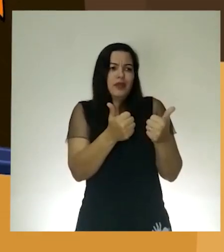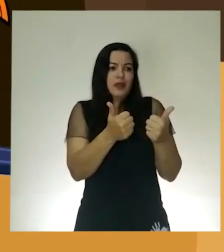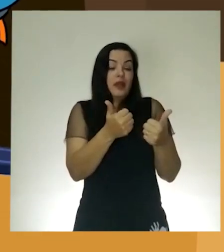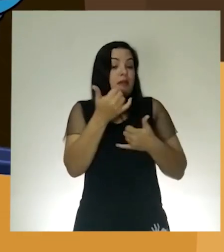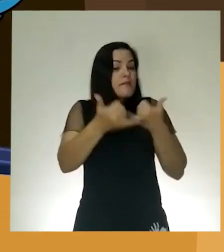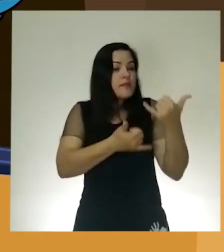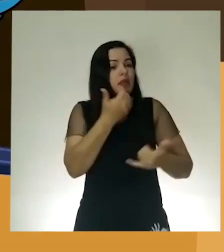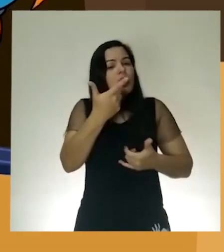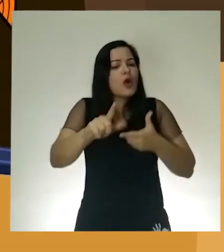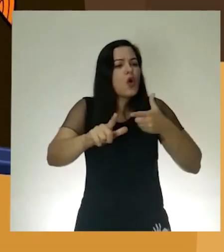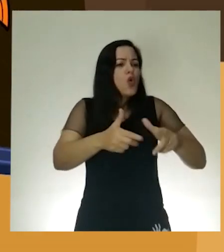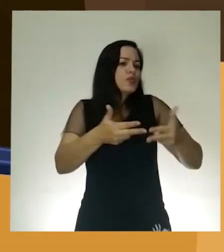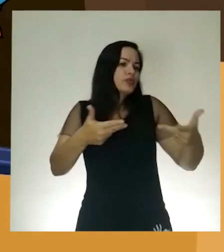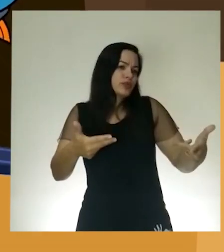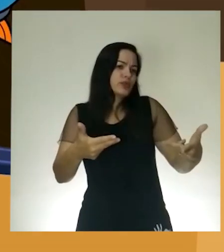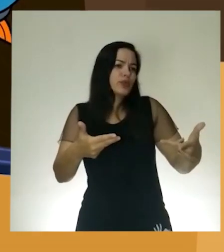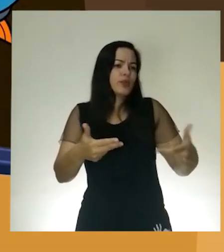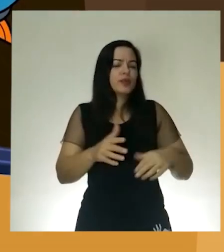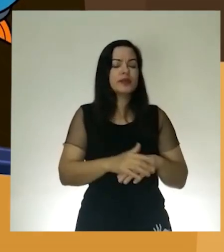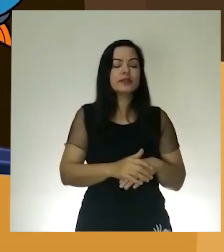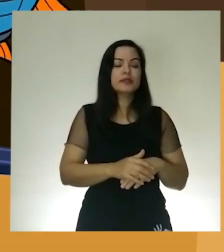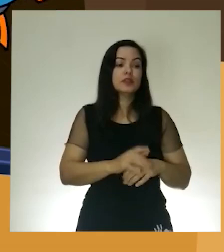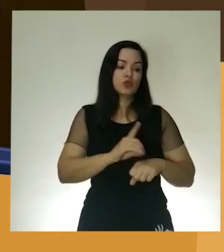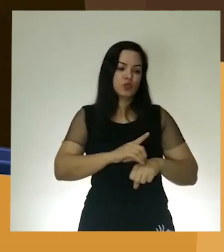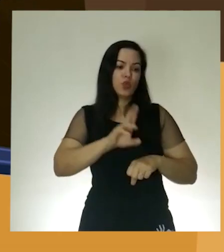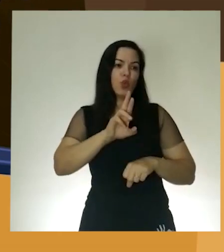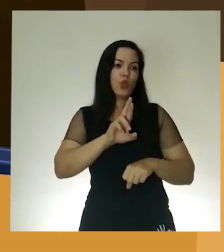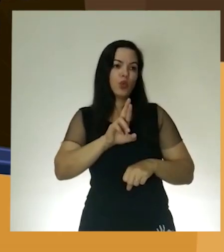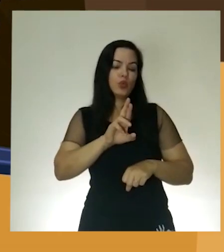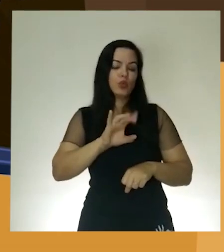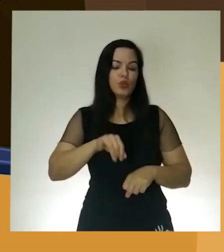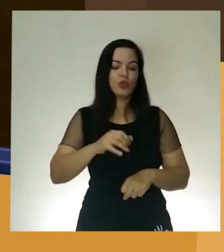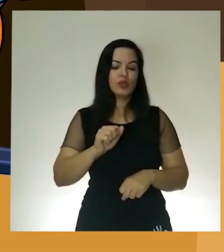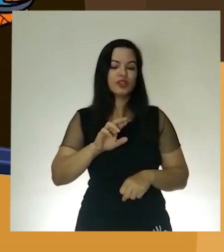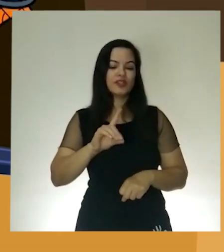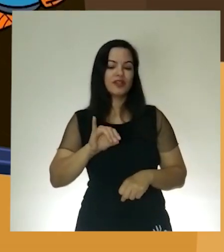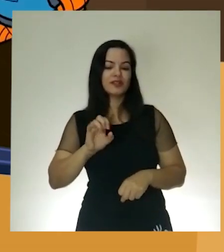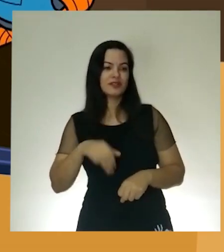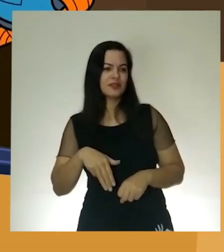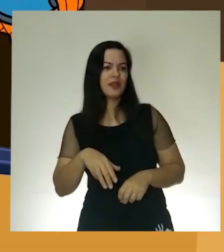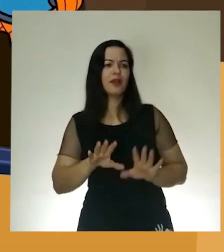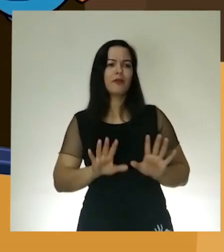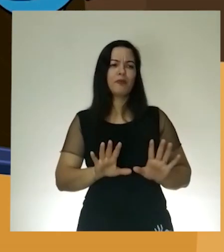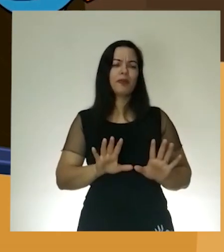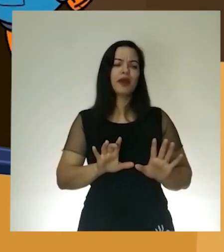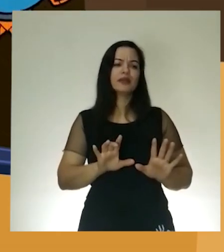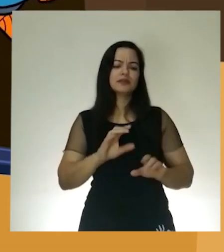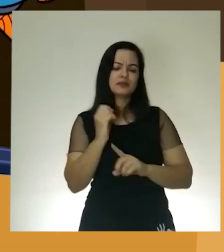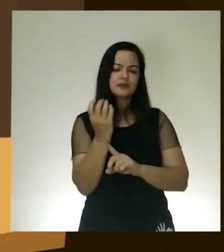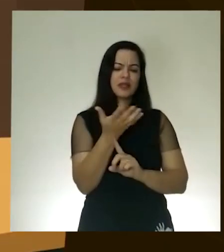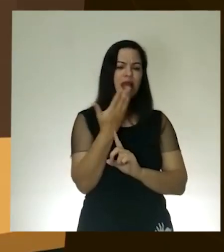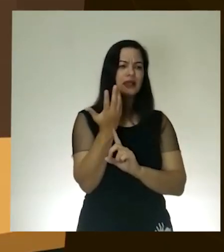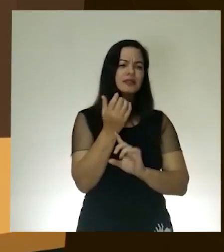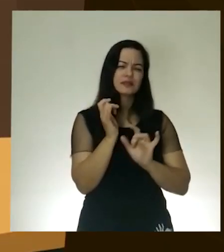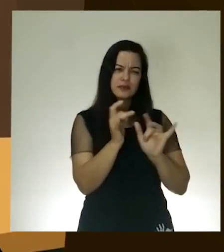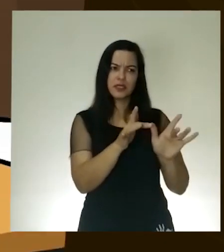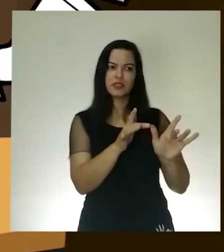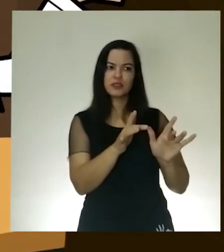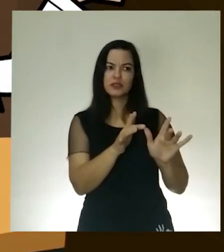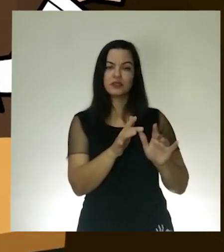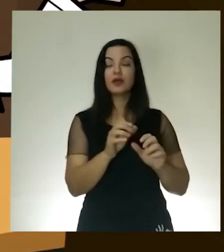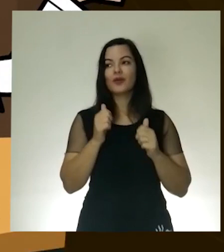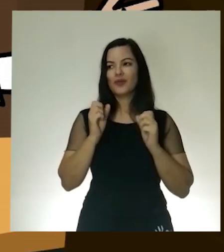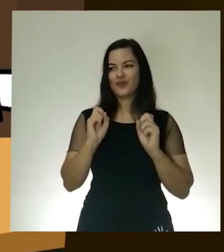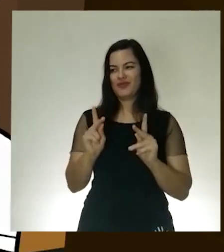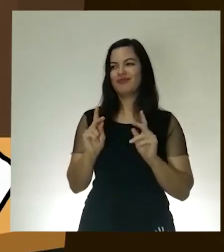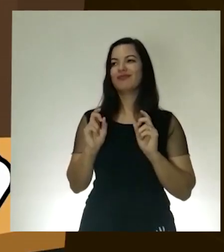podem brincar com os outros aparelhos velhos do Dr. Jardim. Mas eu acho que é melhor vocês não mexerem mais com o radar, tá bom? Deixa com a